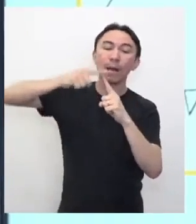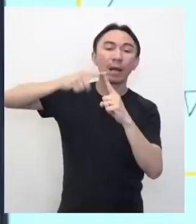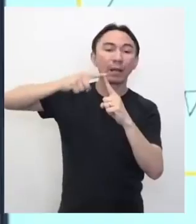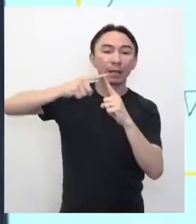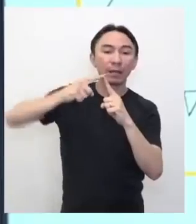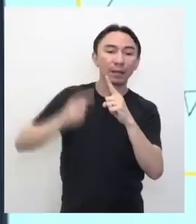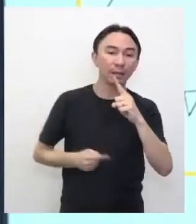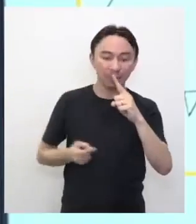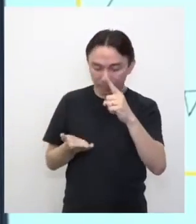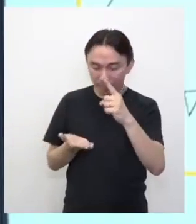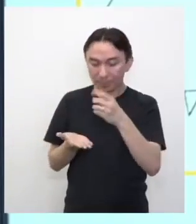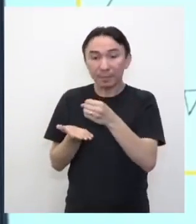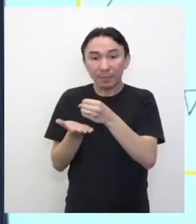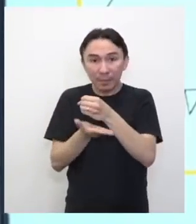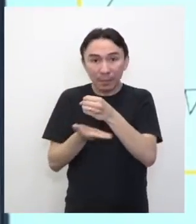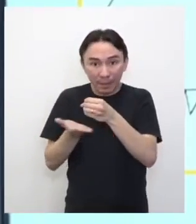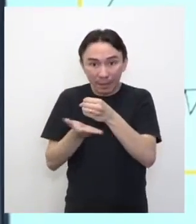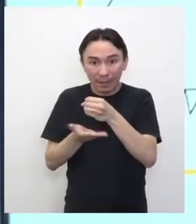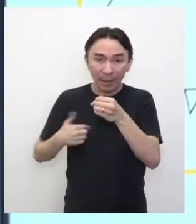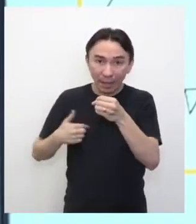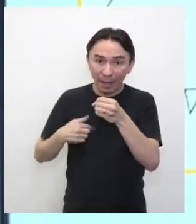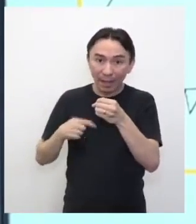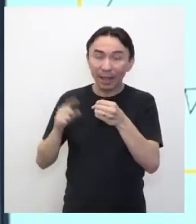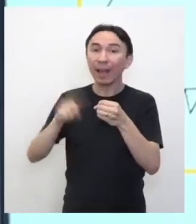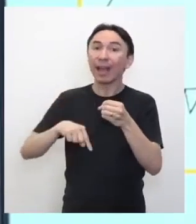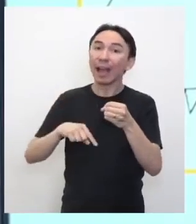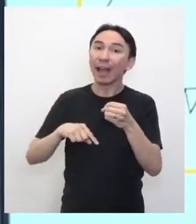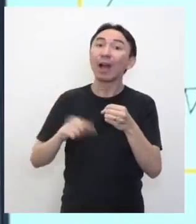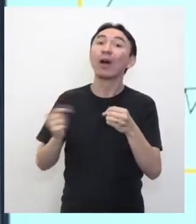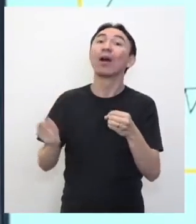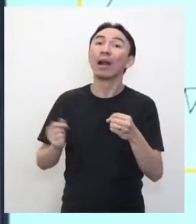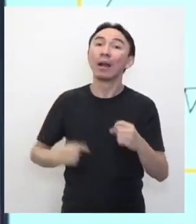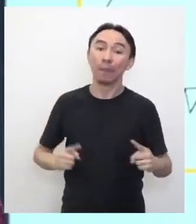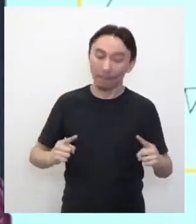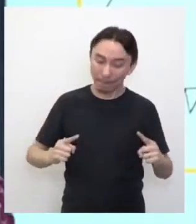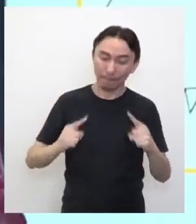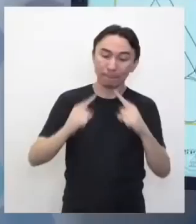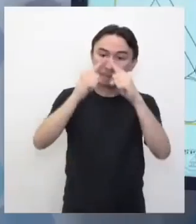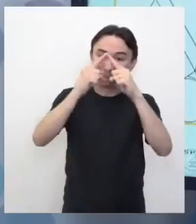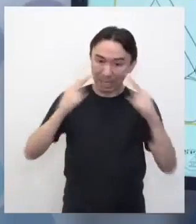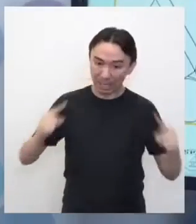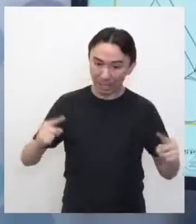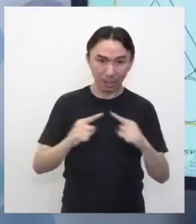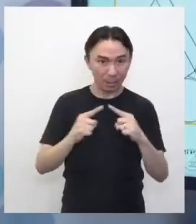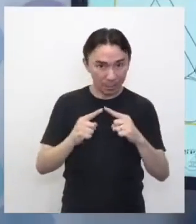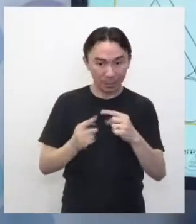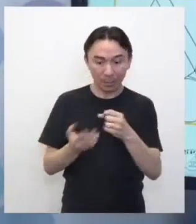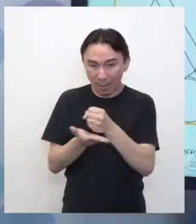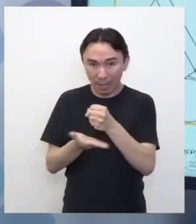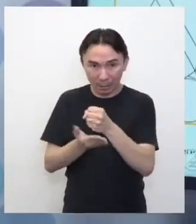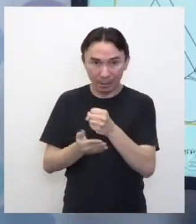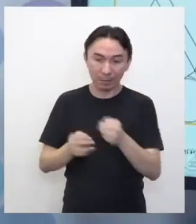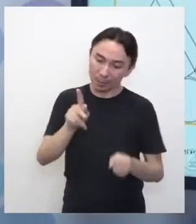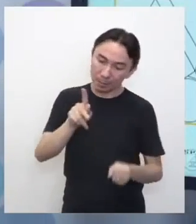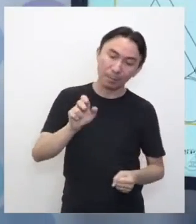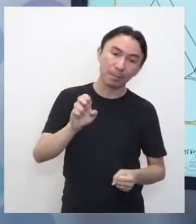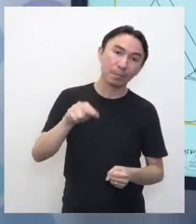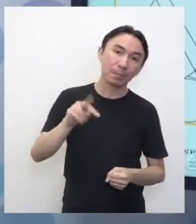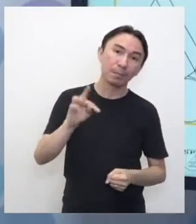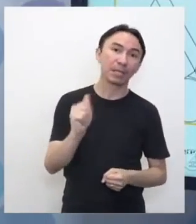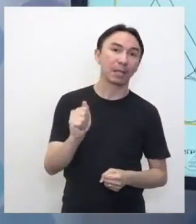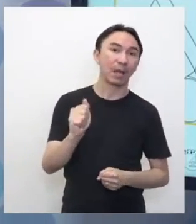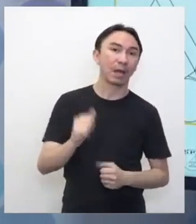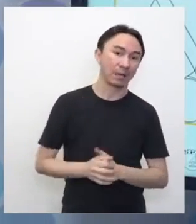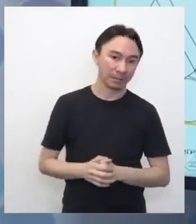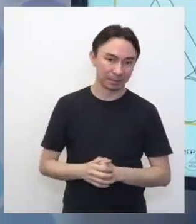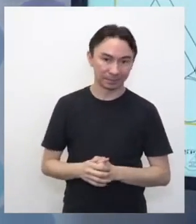base, cinco lados. Então, pirâmide de base pentagonal. Ótimo. E aqui,